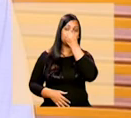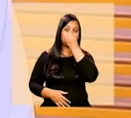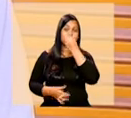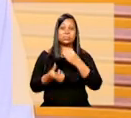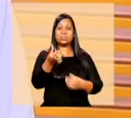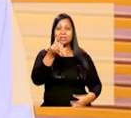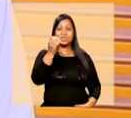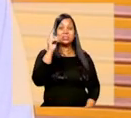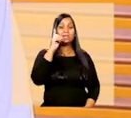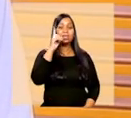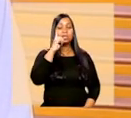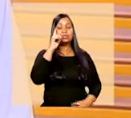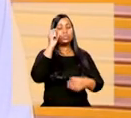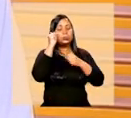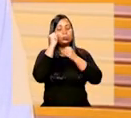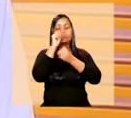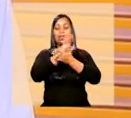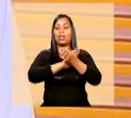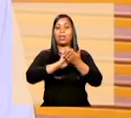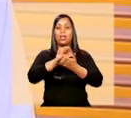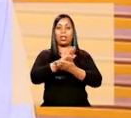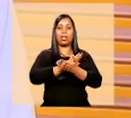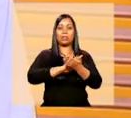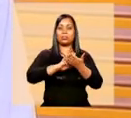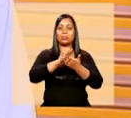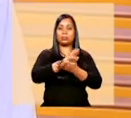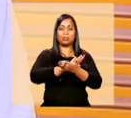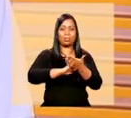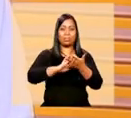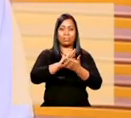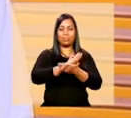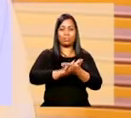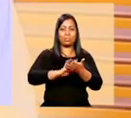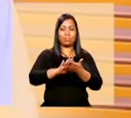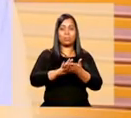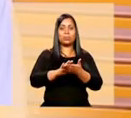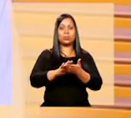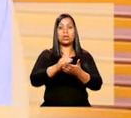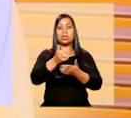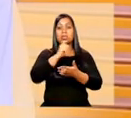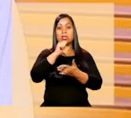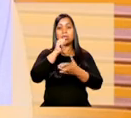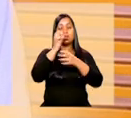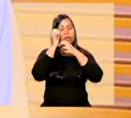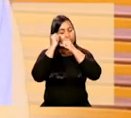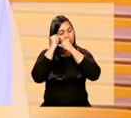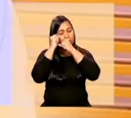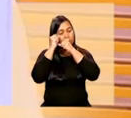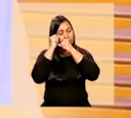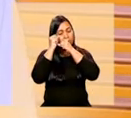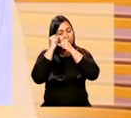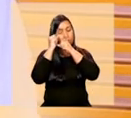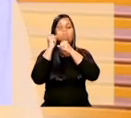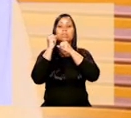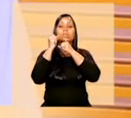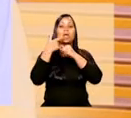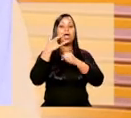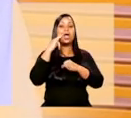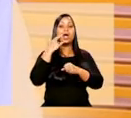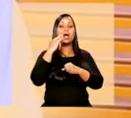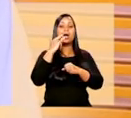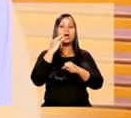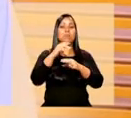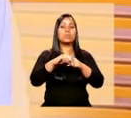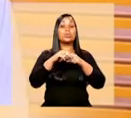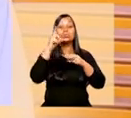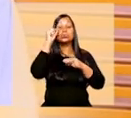Foram quase 60 dias sem dormir. Porque o álcool você dorme através do álcool. Porque você não dorme mais. O